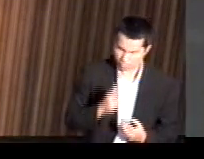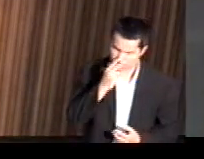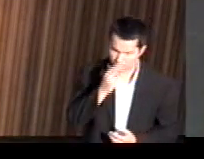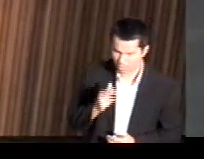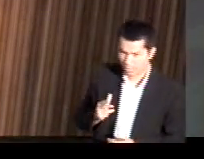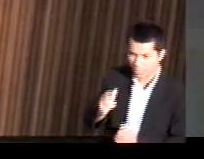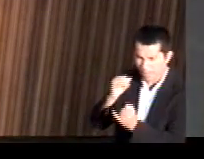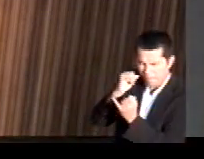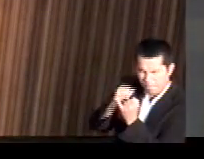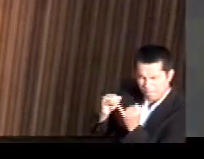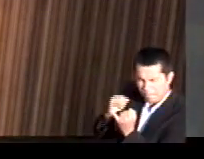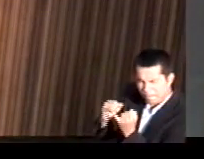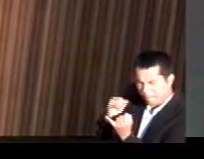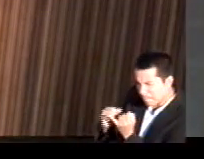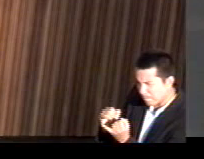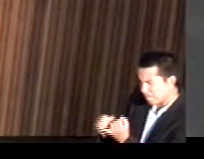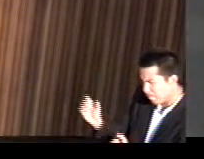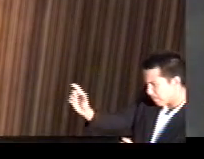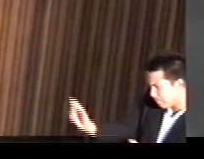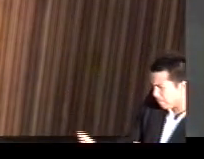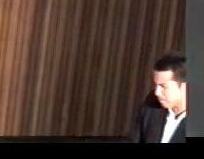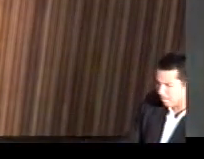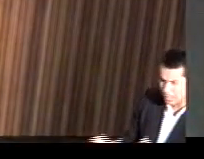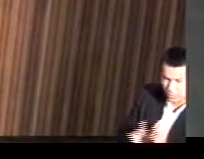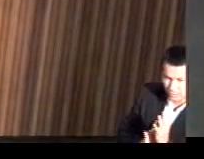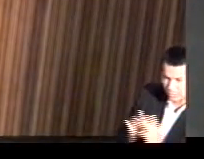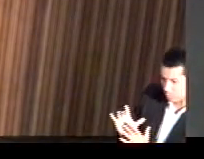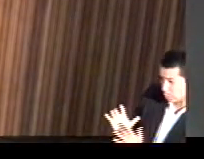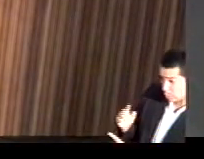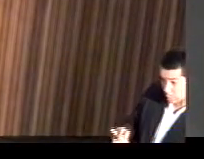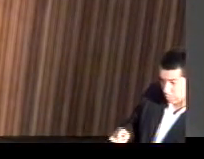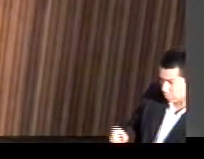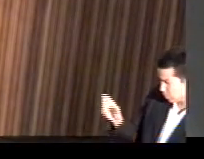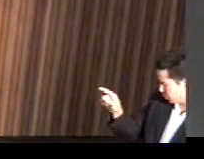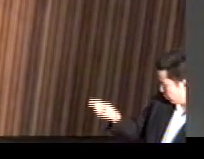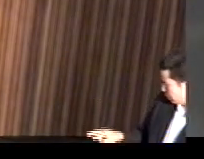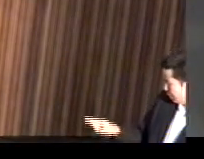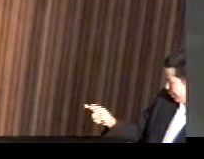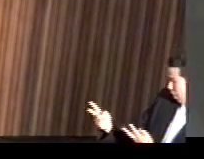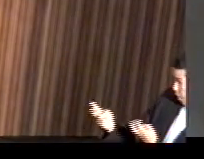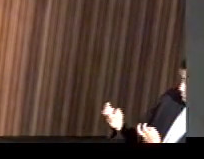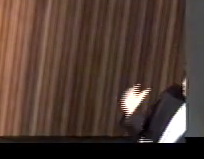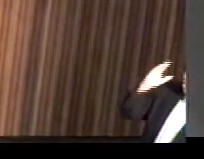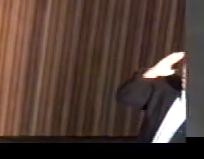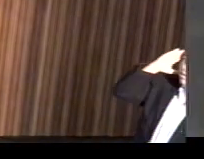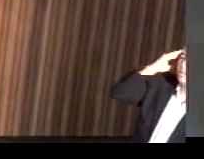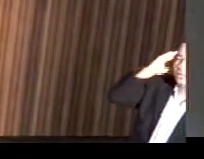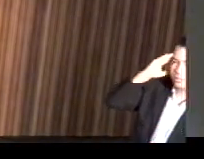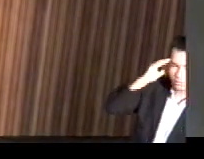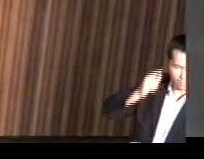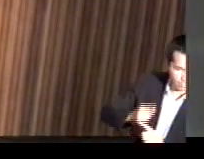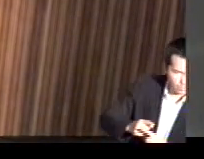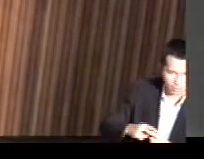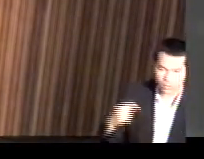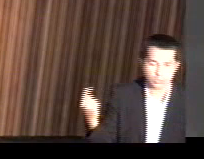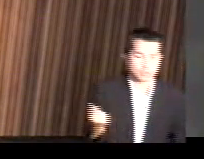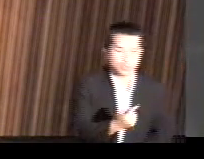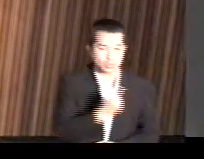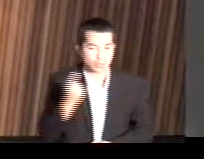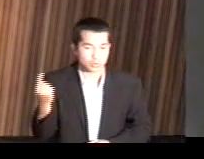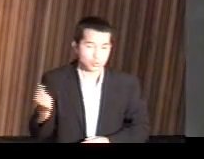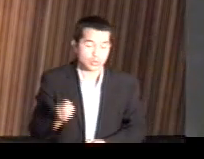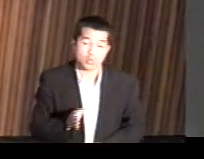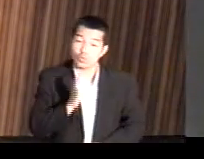verdadeira figura no Novo Testamento. E quando a gente olha nessa perspectiva, a gente diz que a gente está